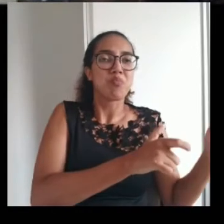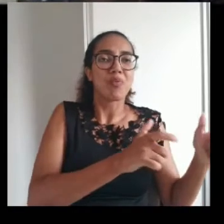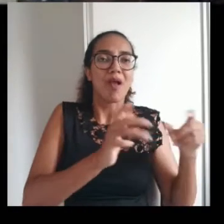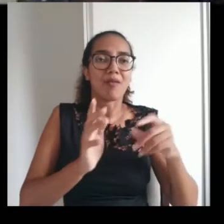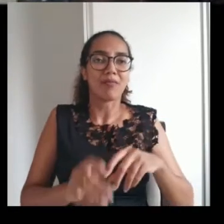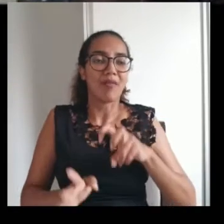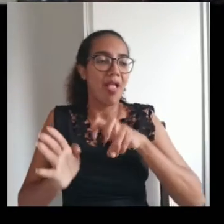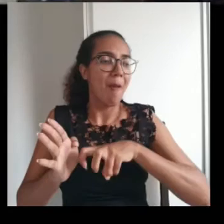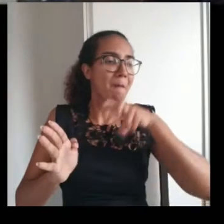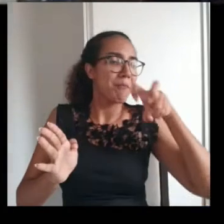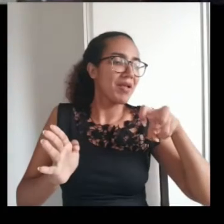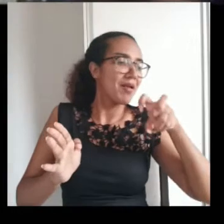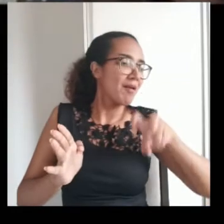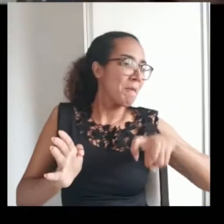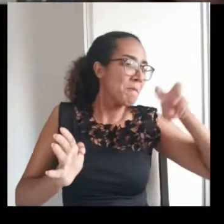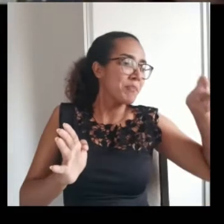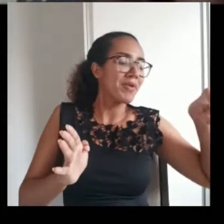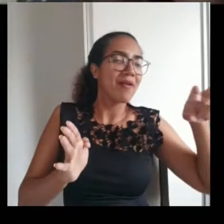Hein?